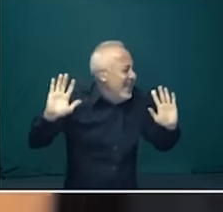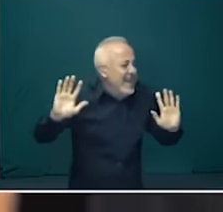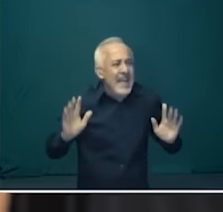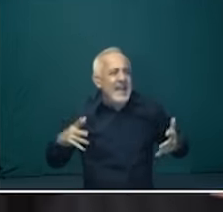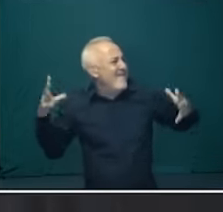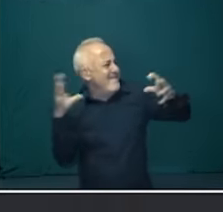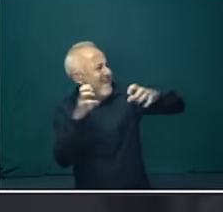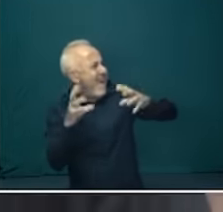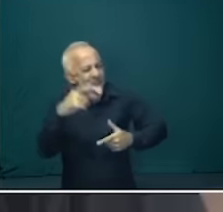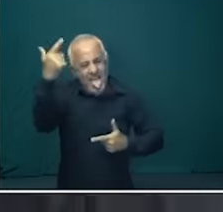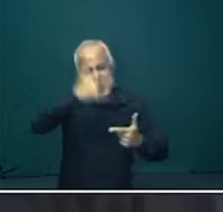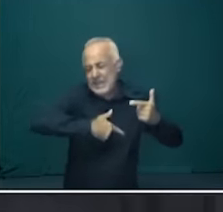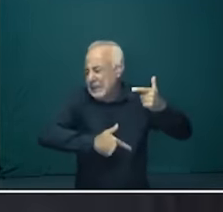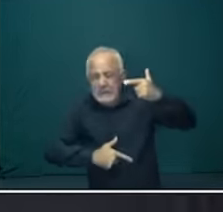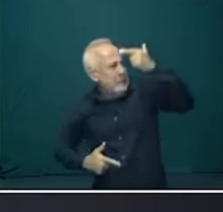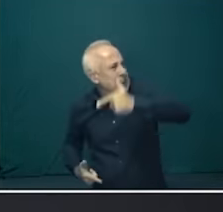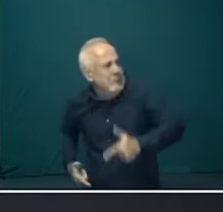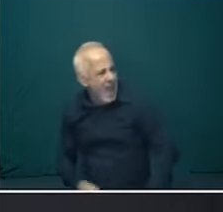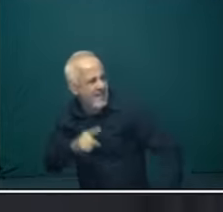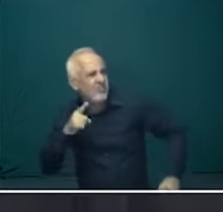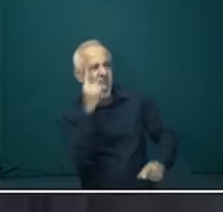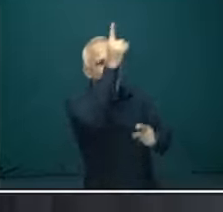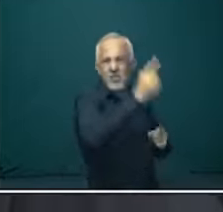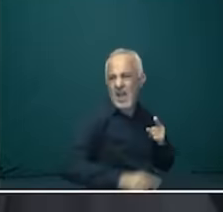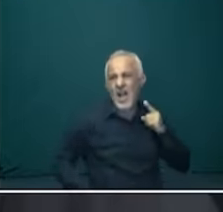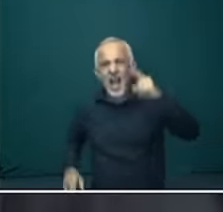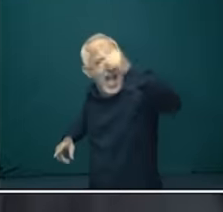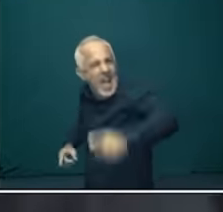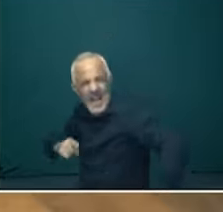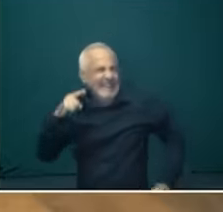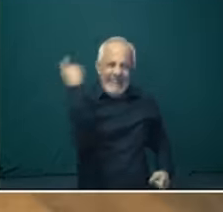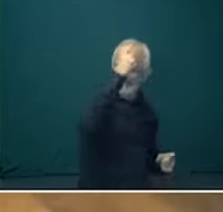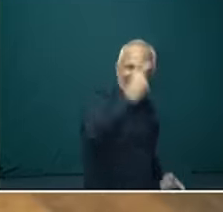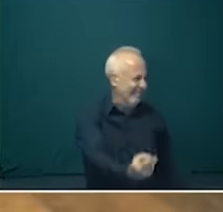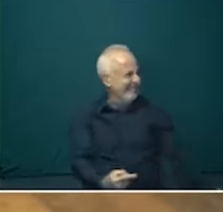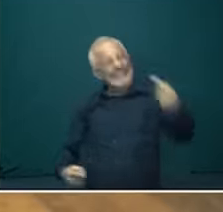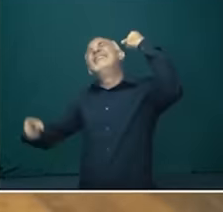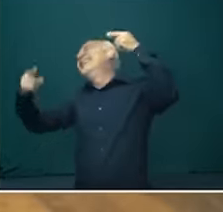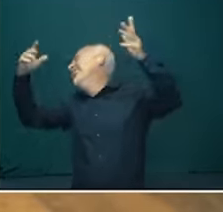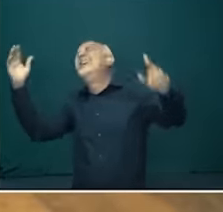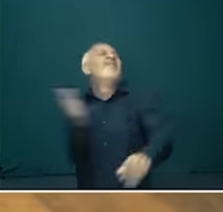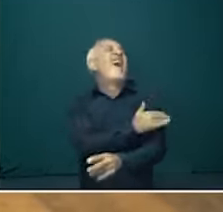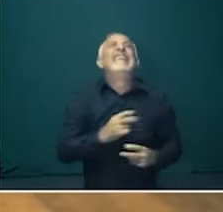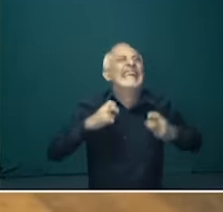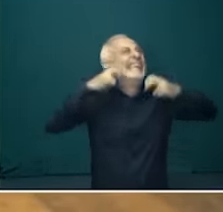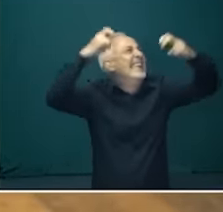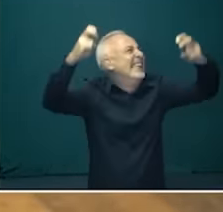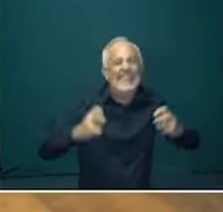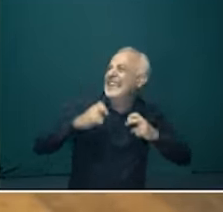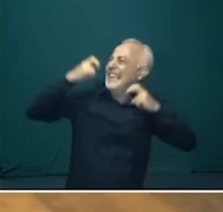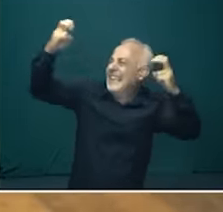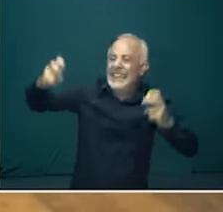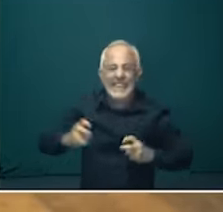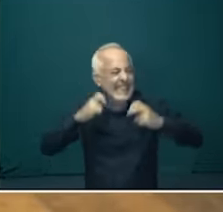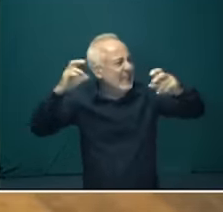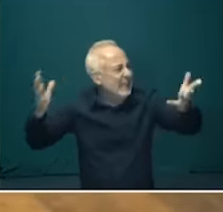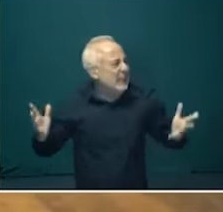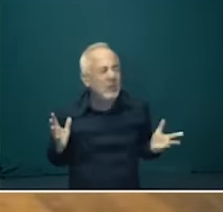A briga foi feia, teve dedo na cara, teve voz